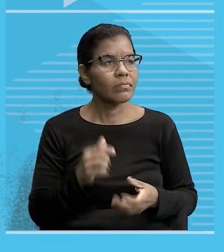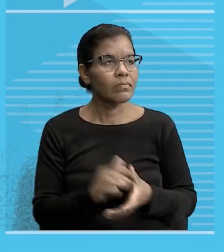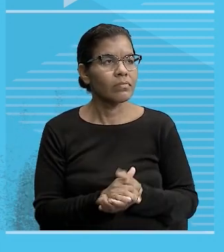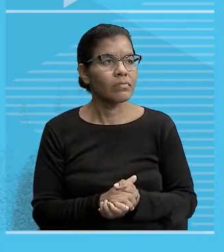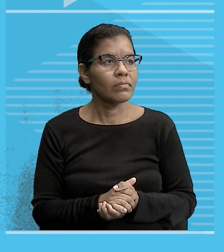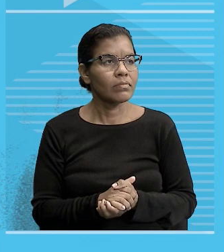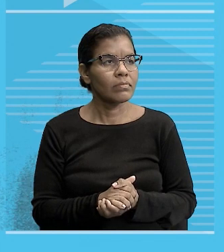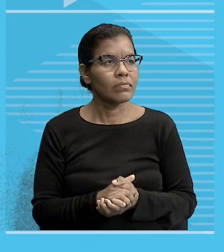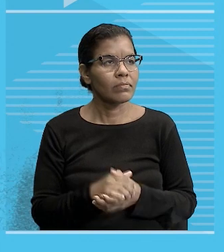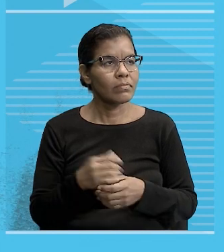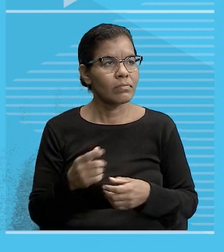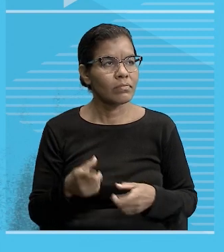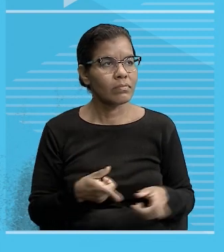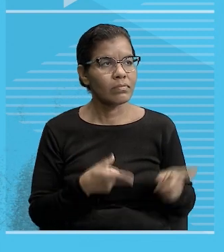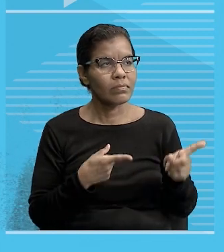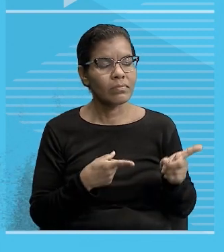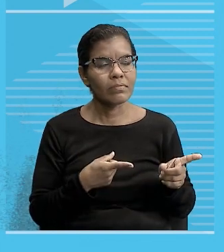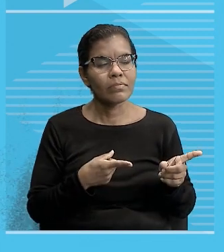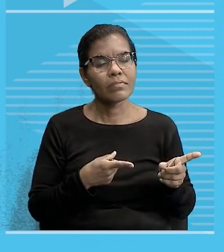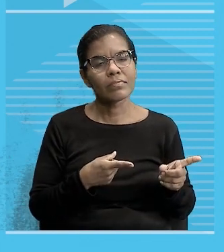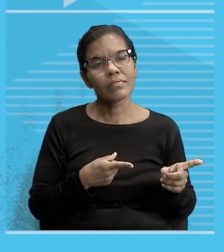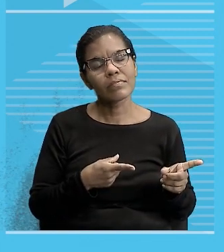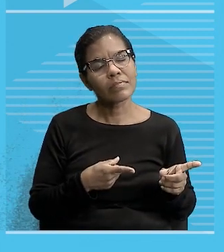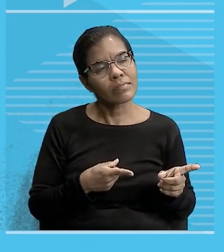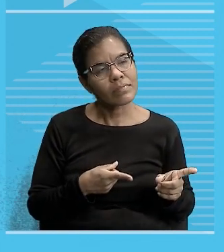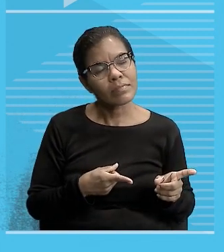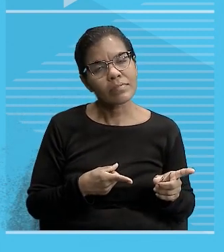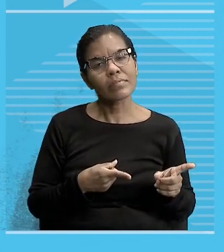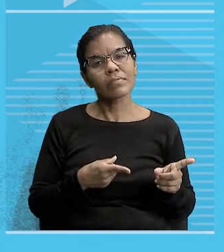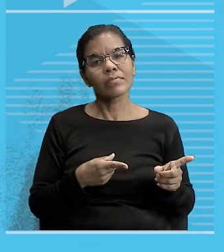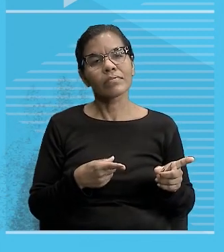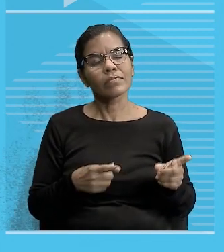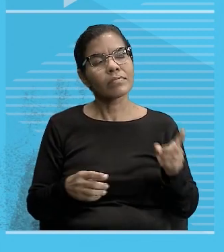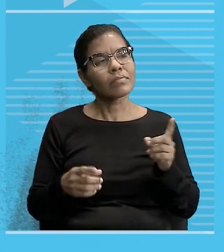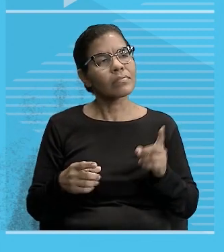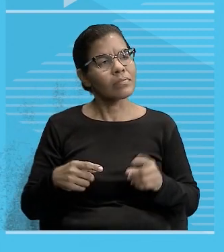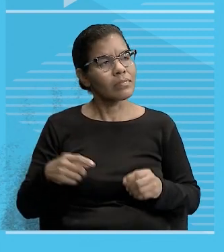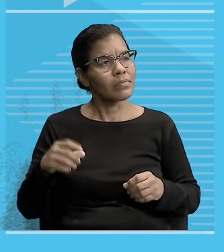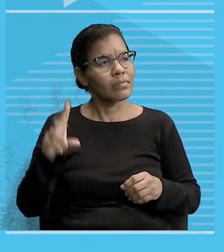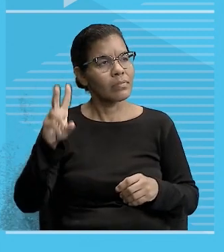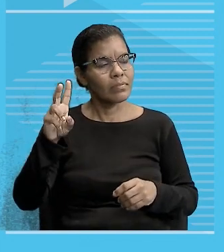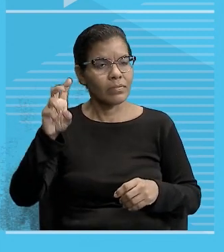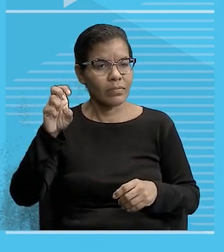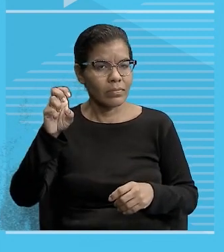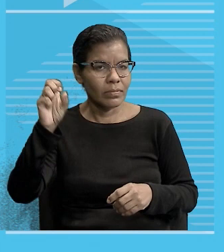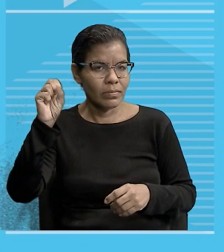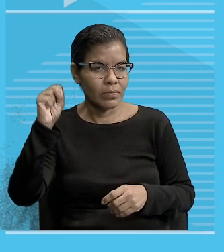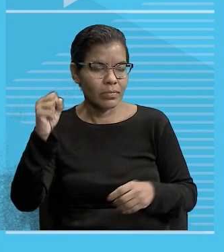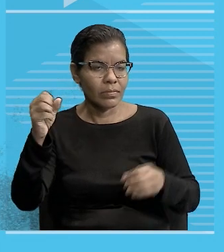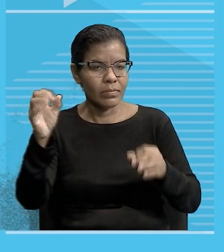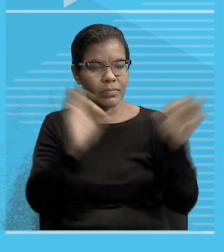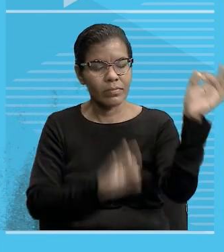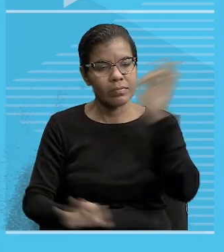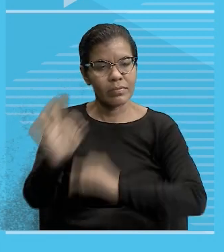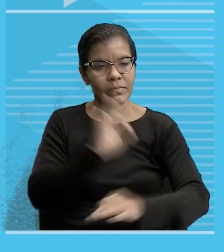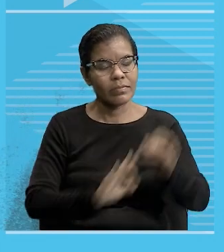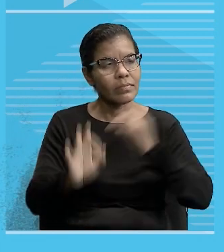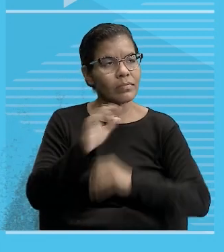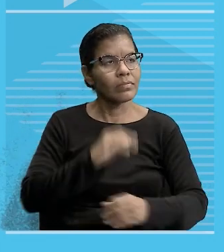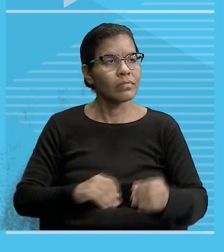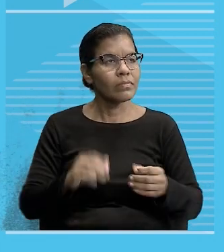na implantação do 5S na organização após a implementação do